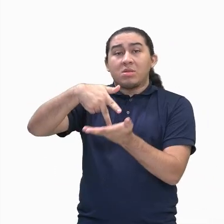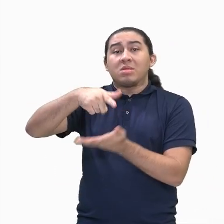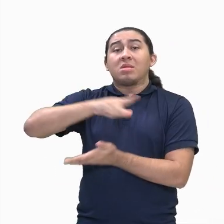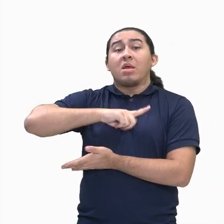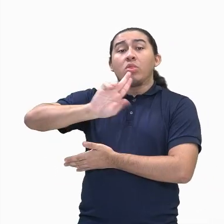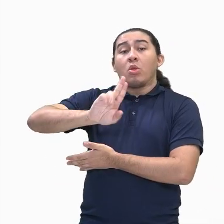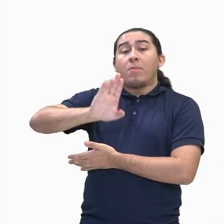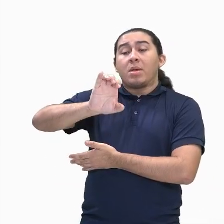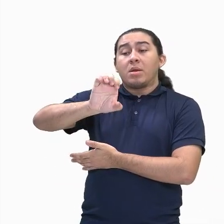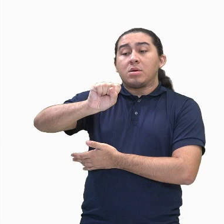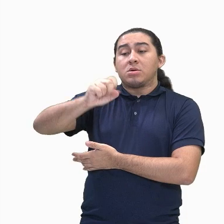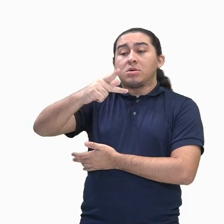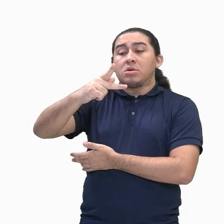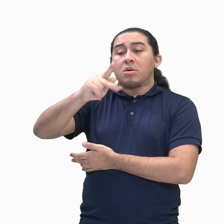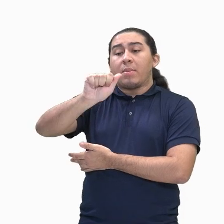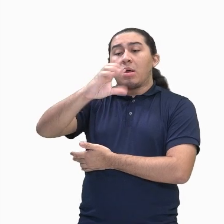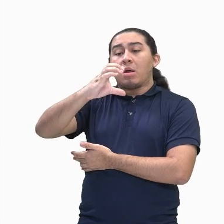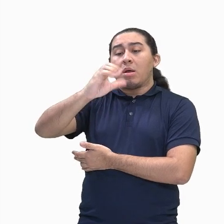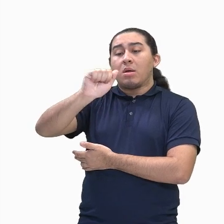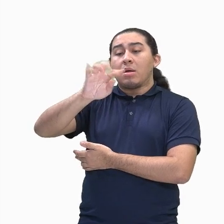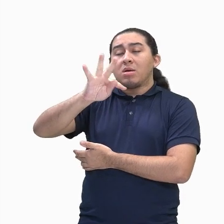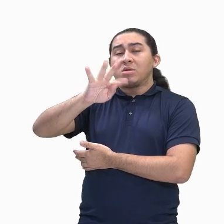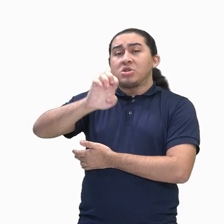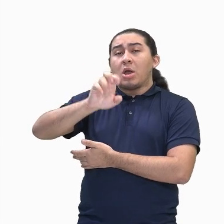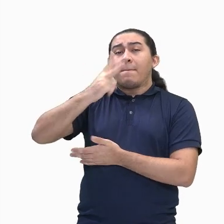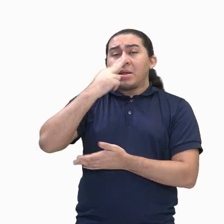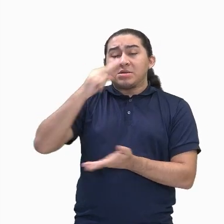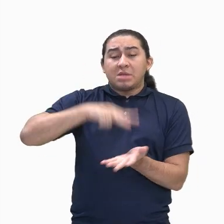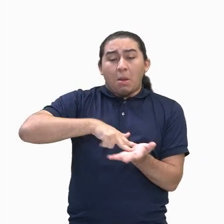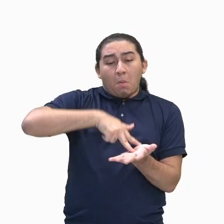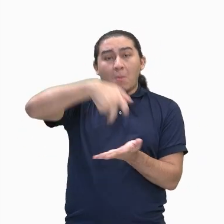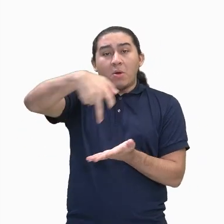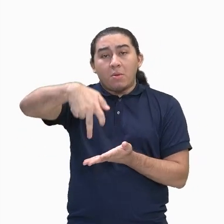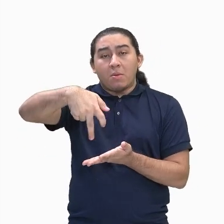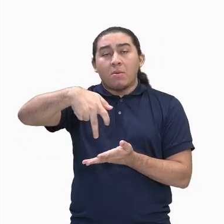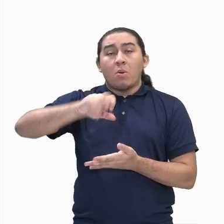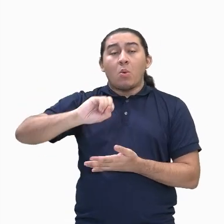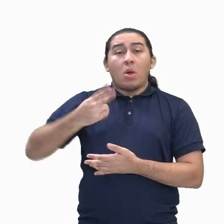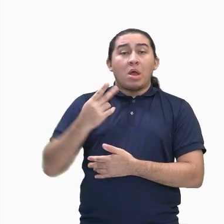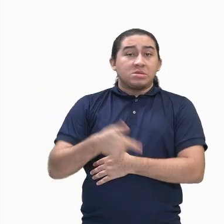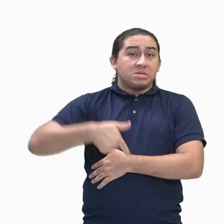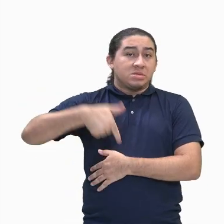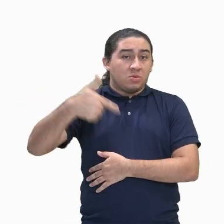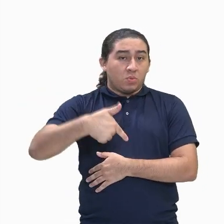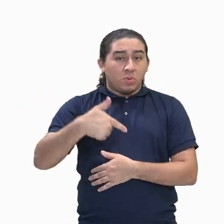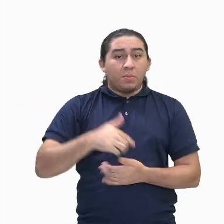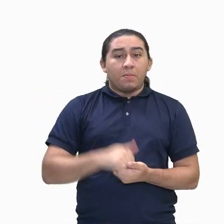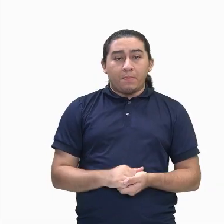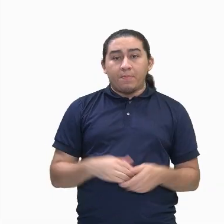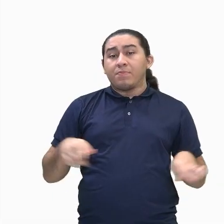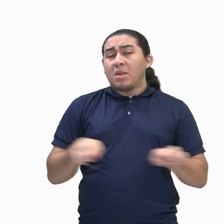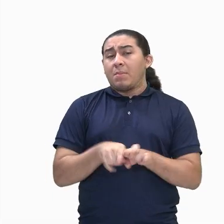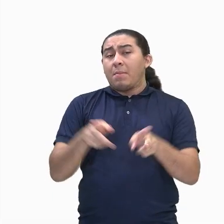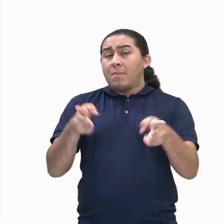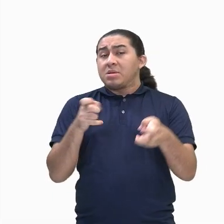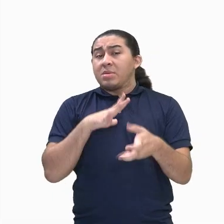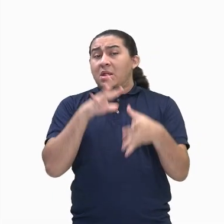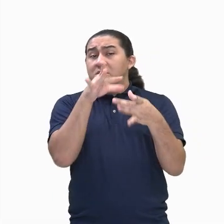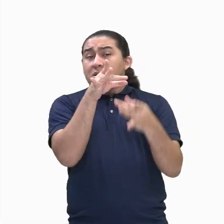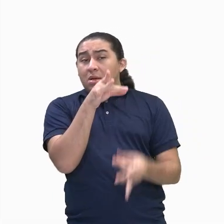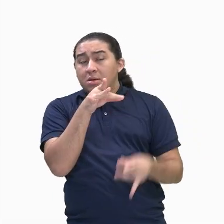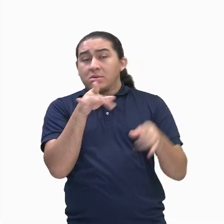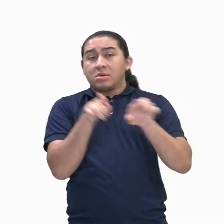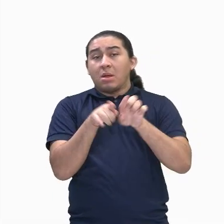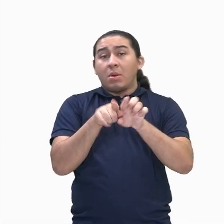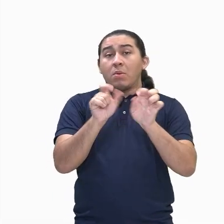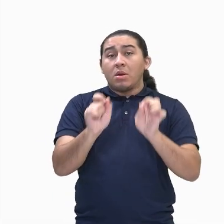salto espacate, ou salto na segunda posição. Você consegue perceber ali que tem o detalhe também